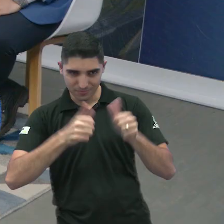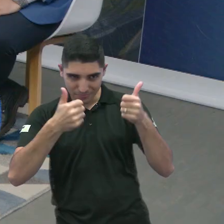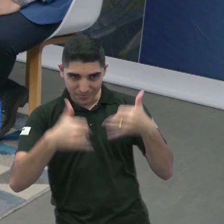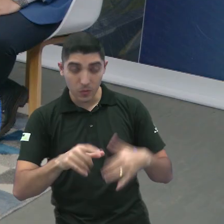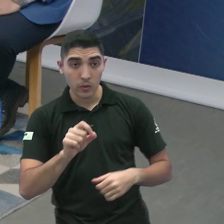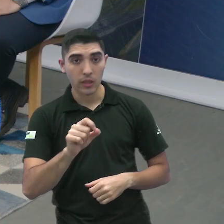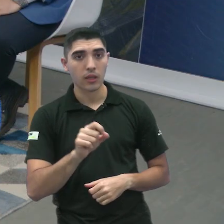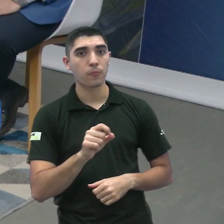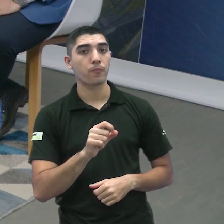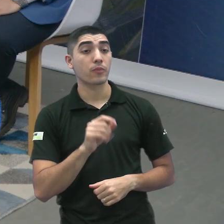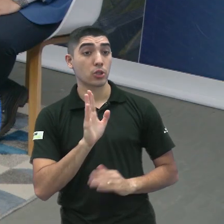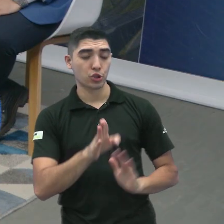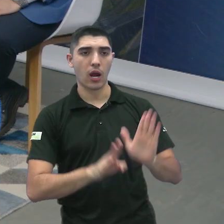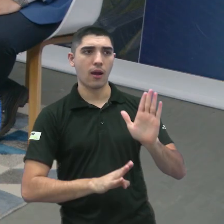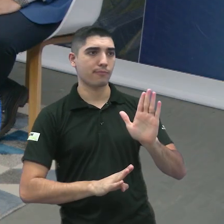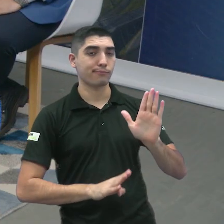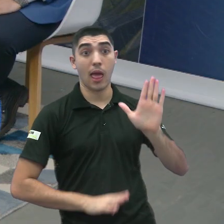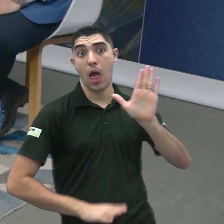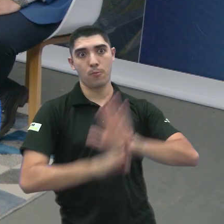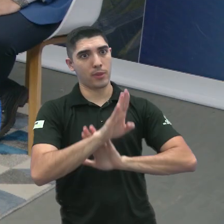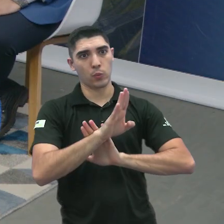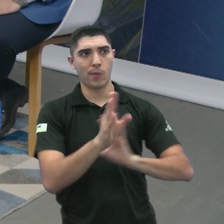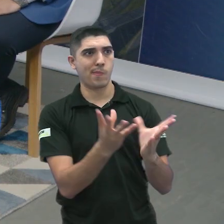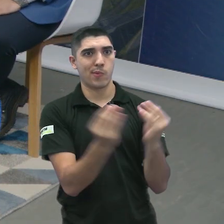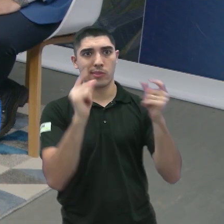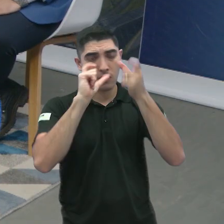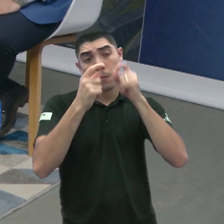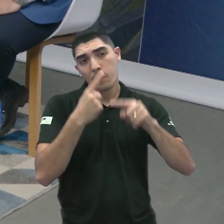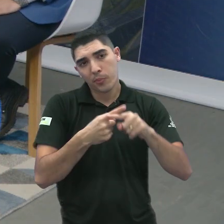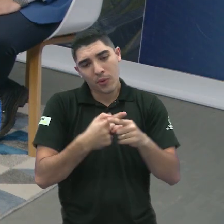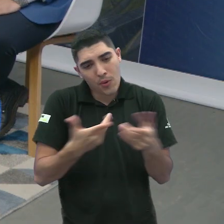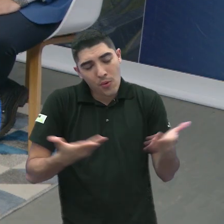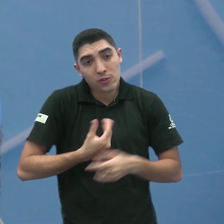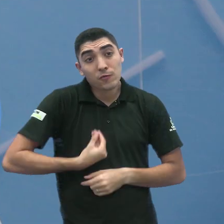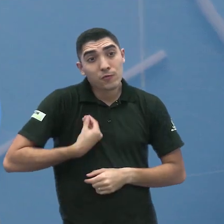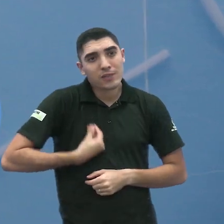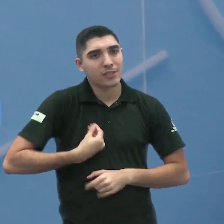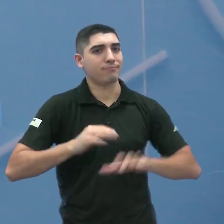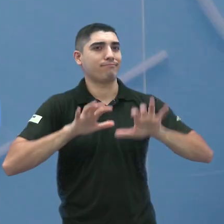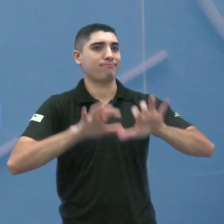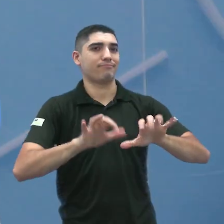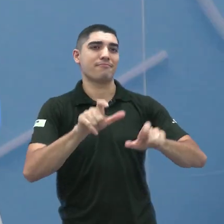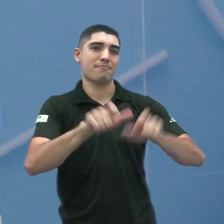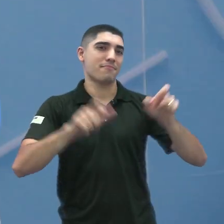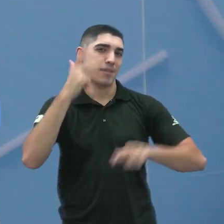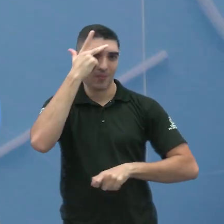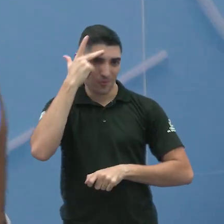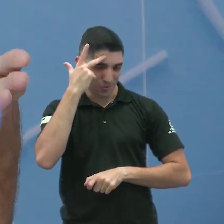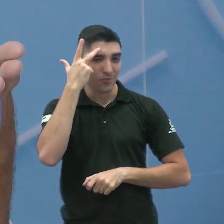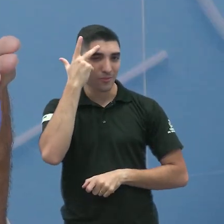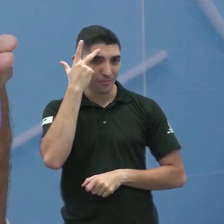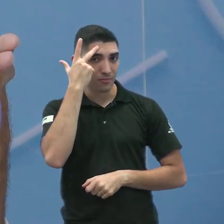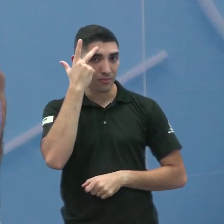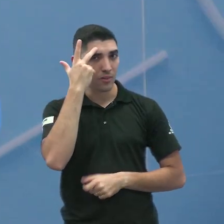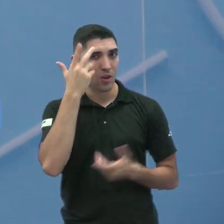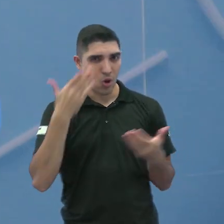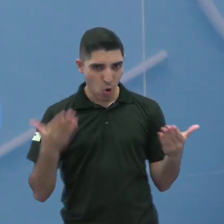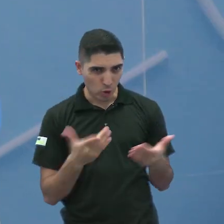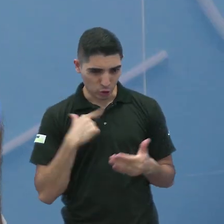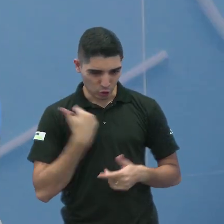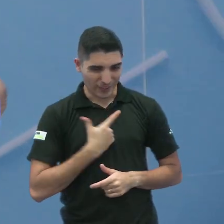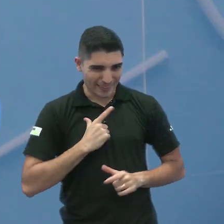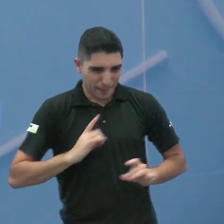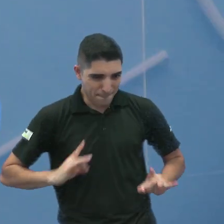número de quadros, isso não tem dúvida. A vida que a gente está levando hoje, nós humanos, a gente não foi preparado para isso, é